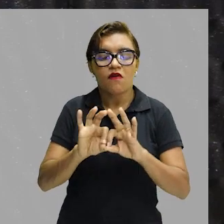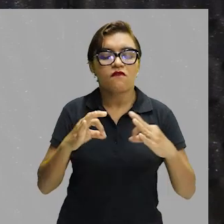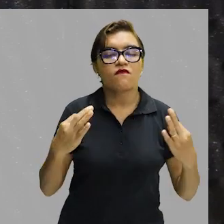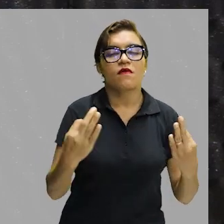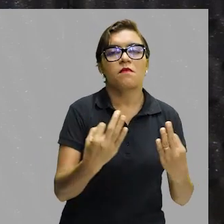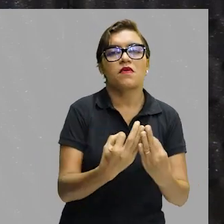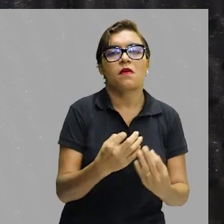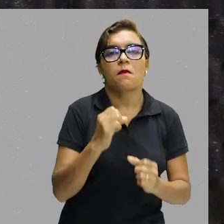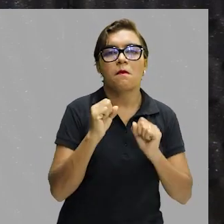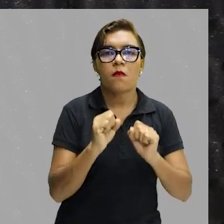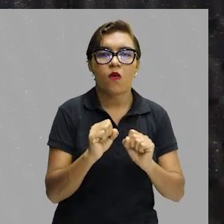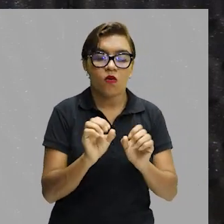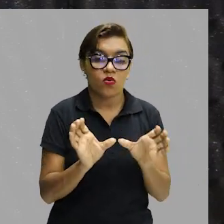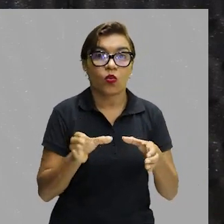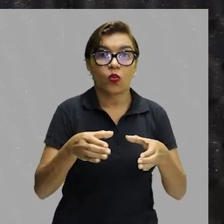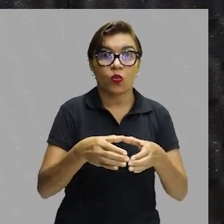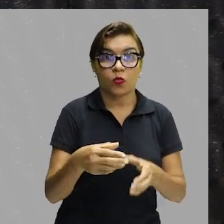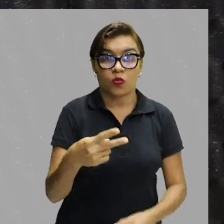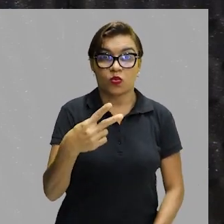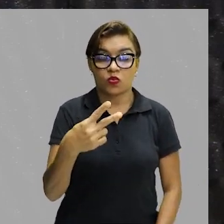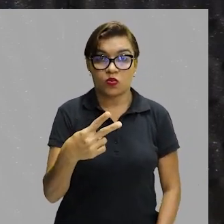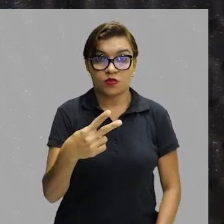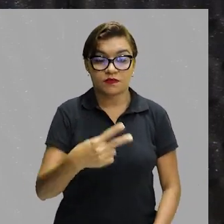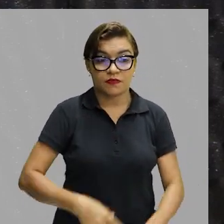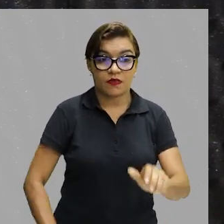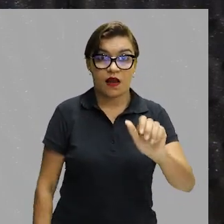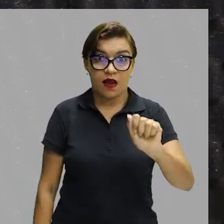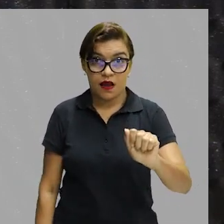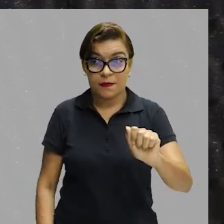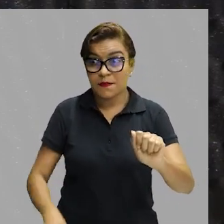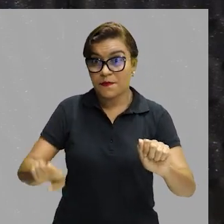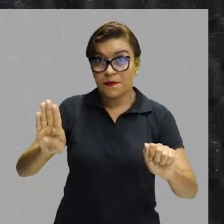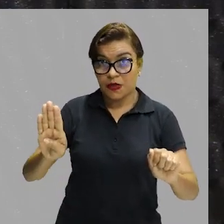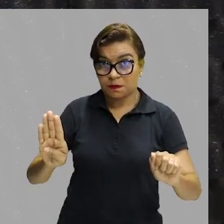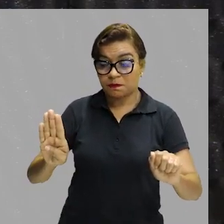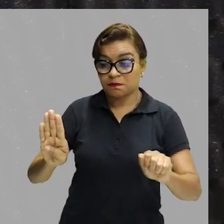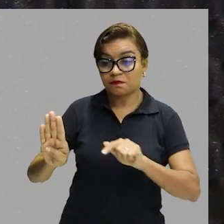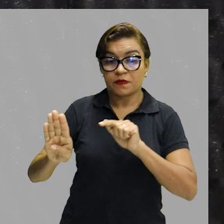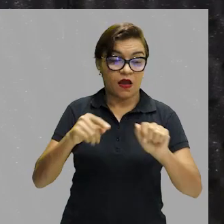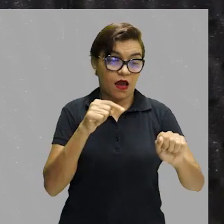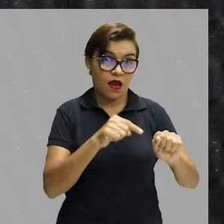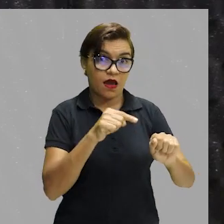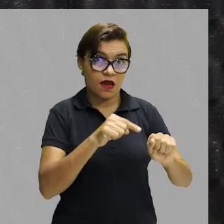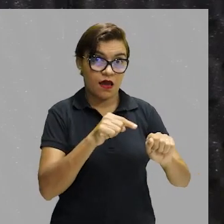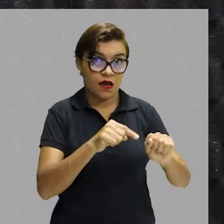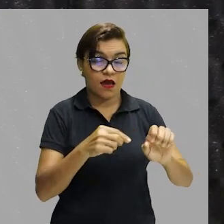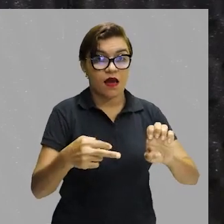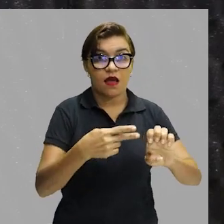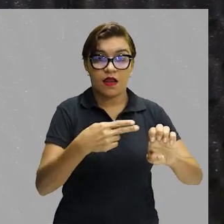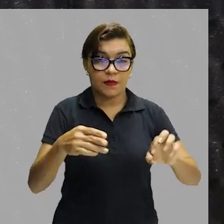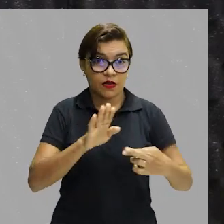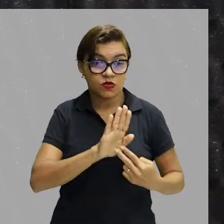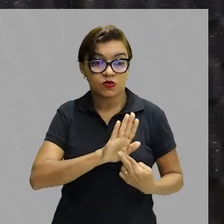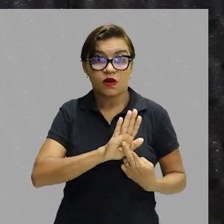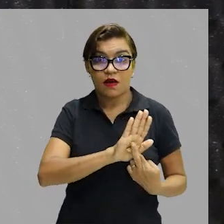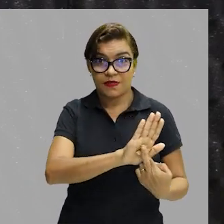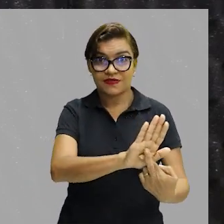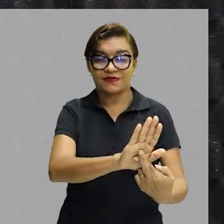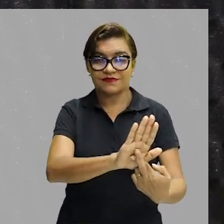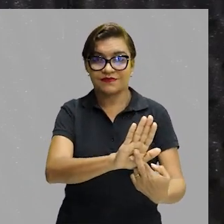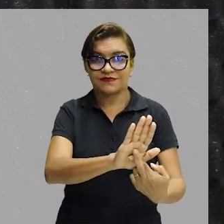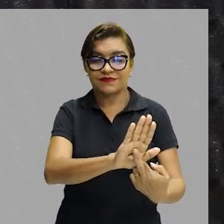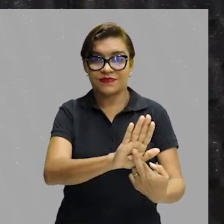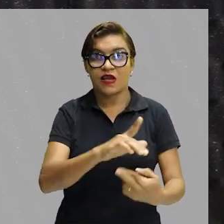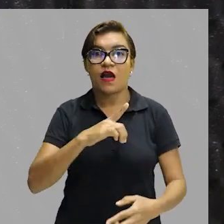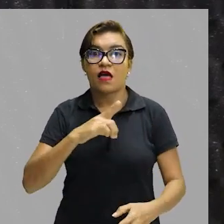agrupadas em 2. Nós temos a família A e a família B. Família A, chamada de elementos representativos,